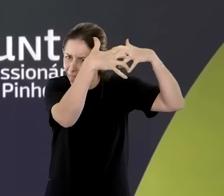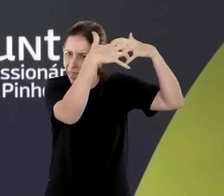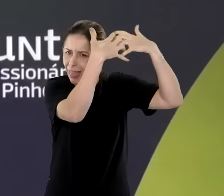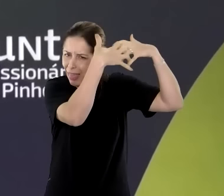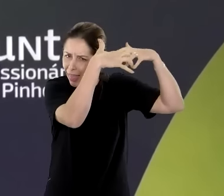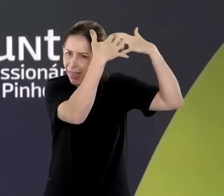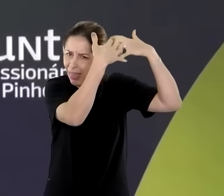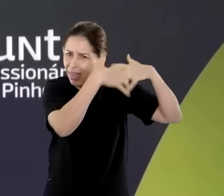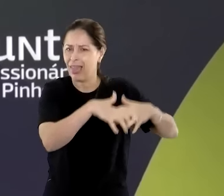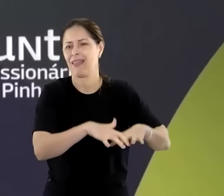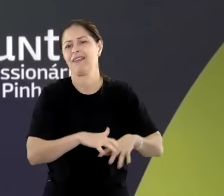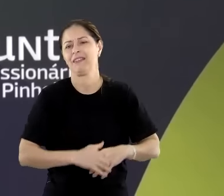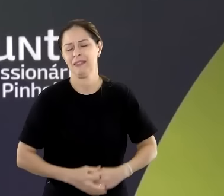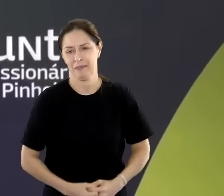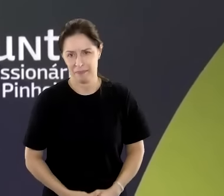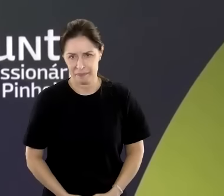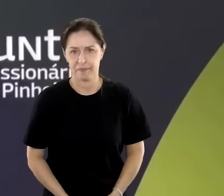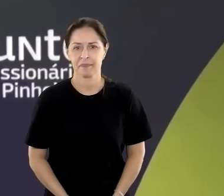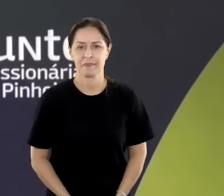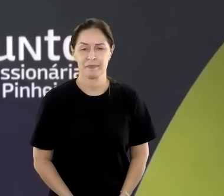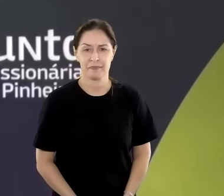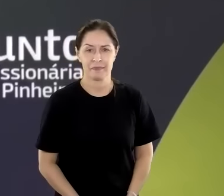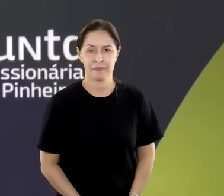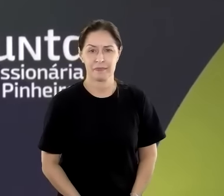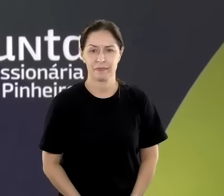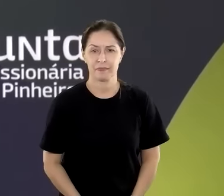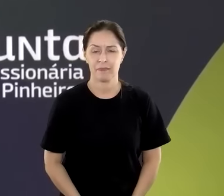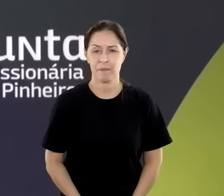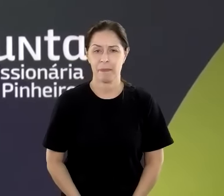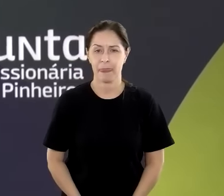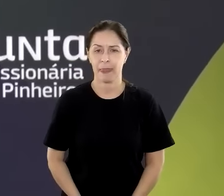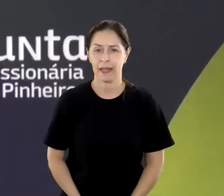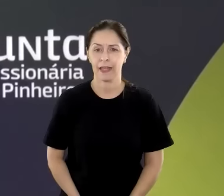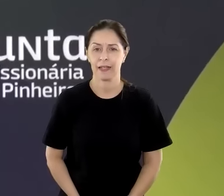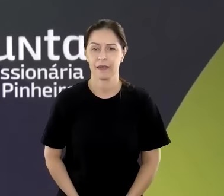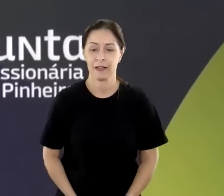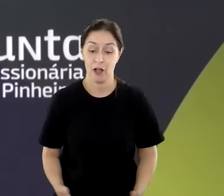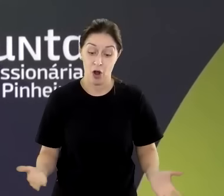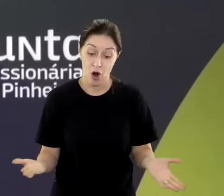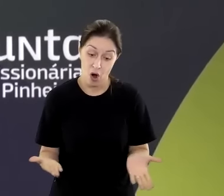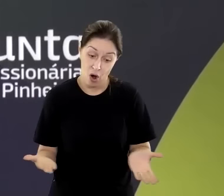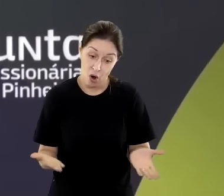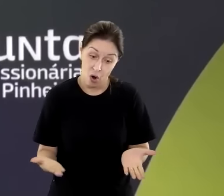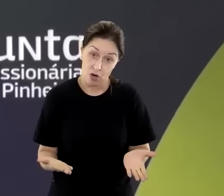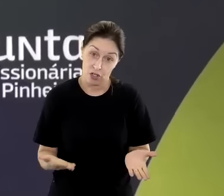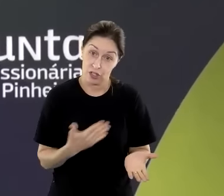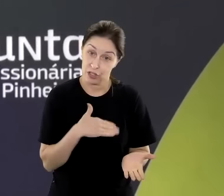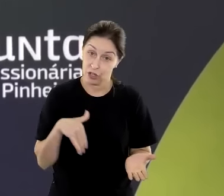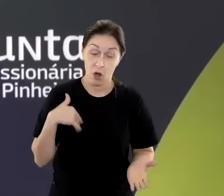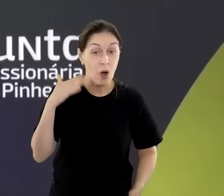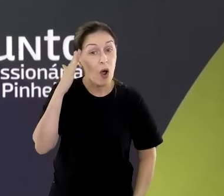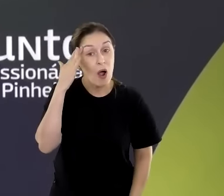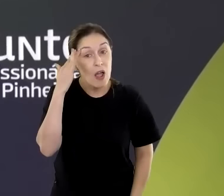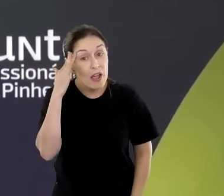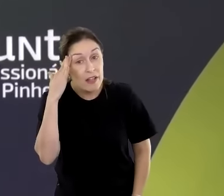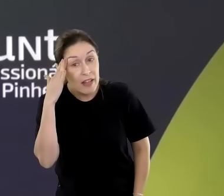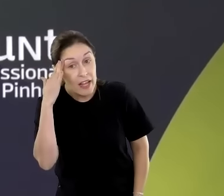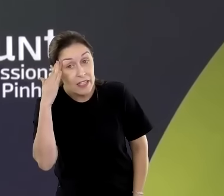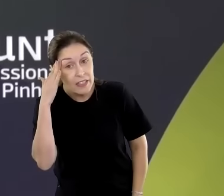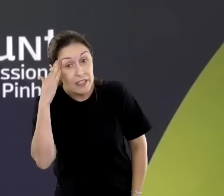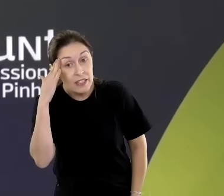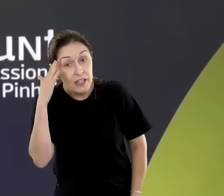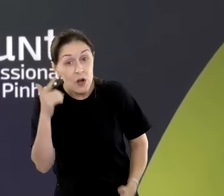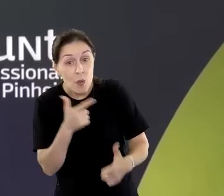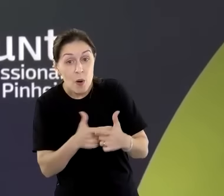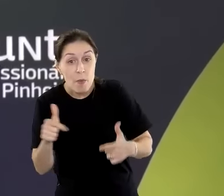Ansiedade, considerado o problema número um da nossa geração. De fato, vivemos